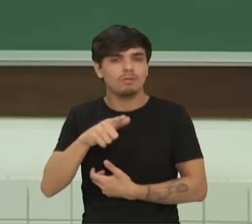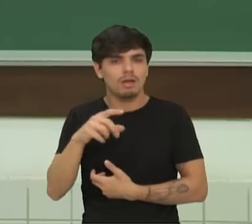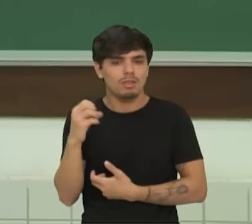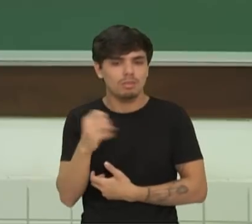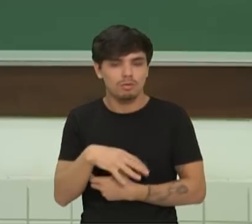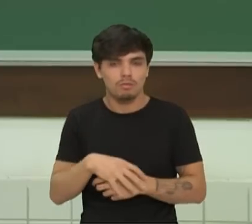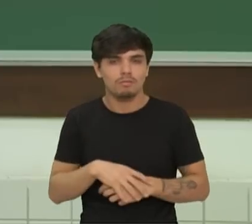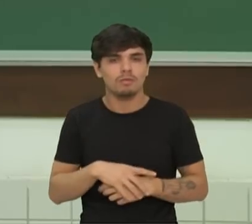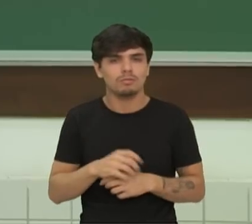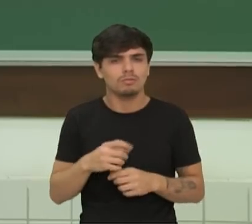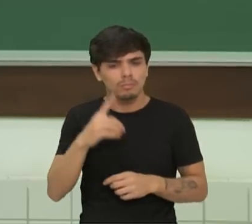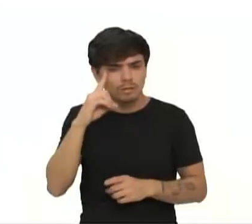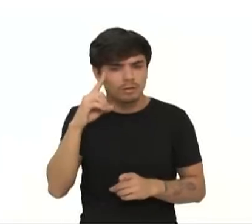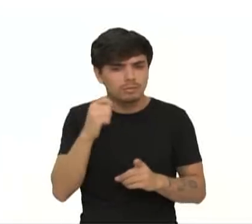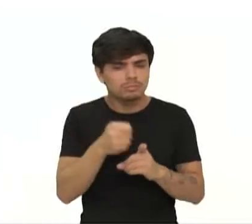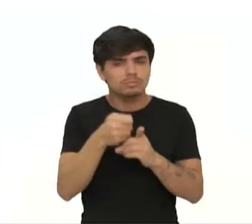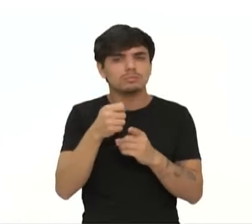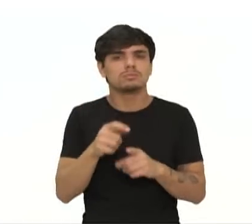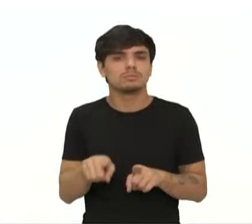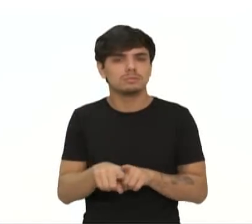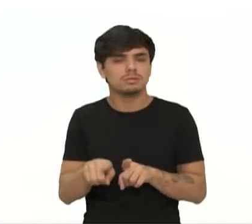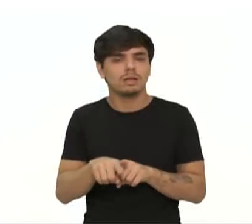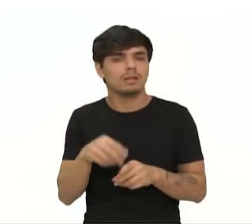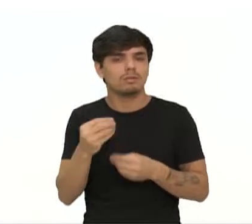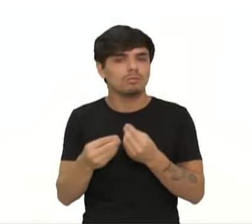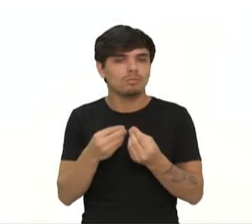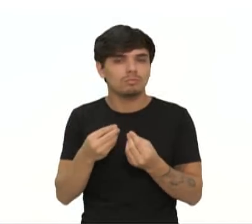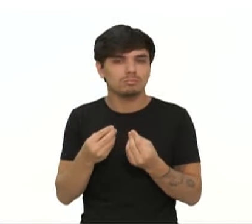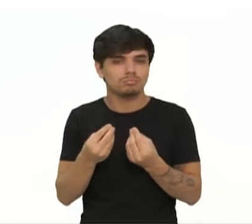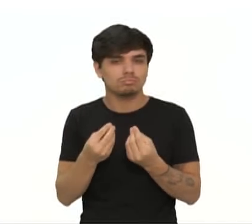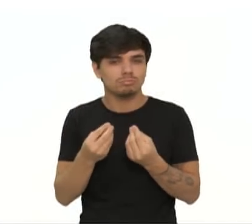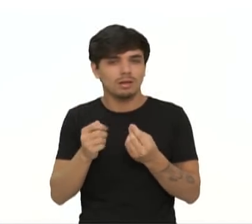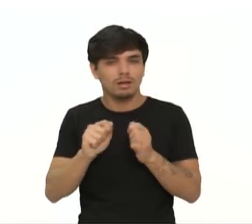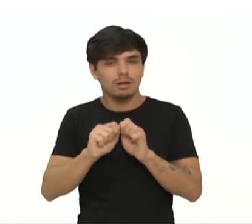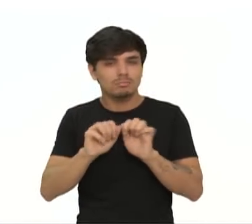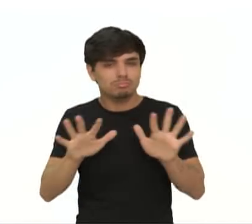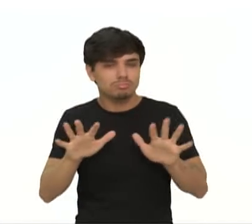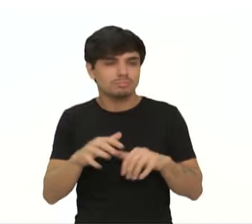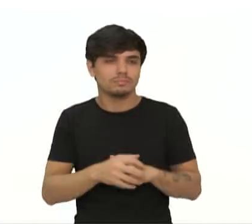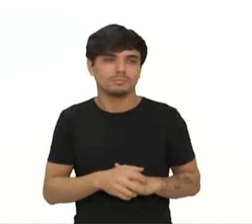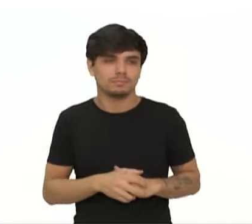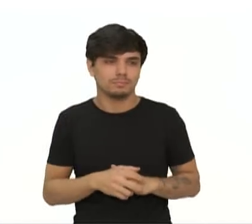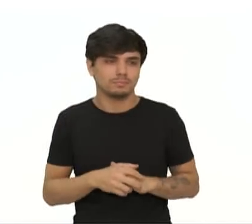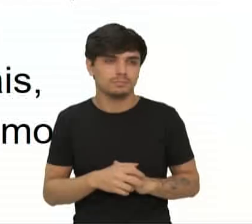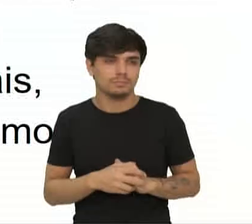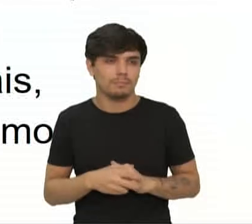tudo ainda poderia ser descoberto, tudo ainda era muito aflorado, né?